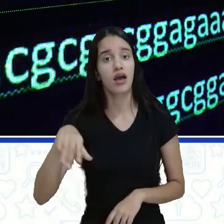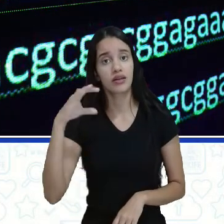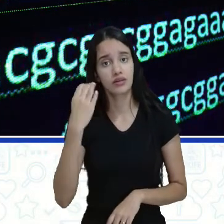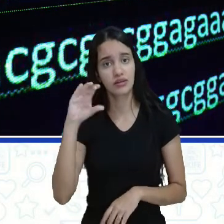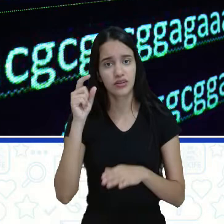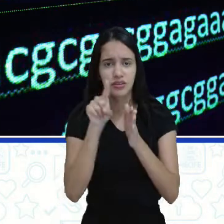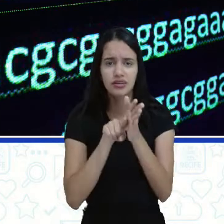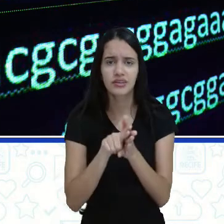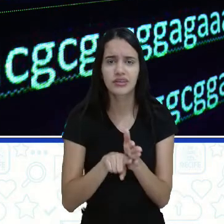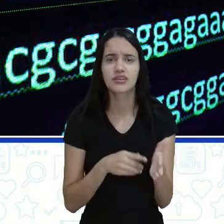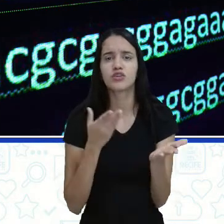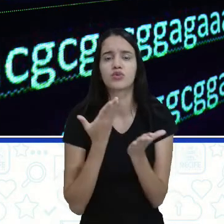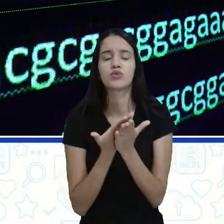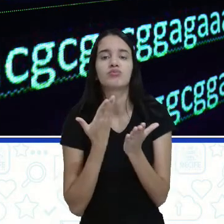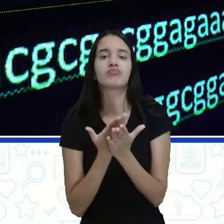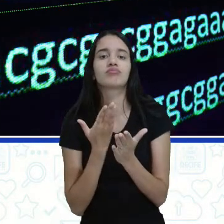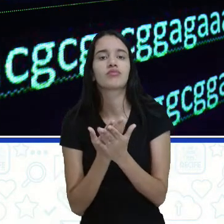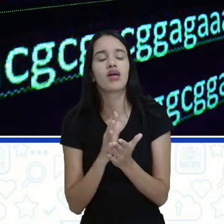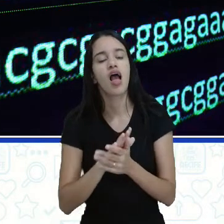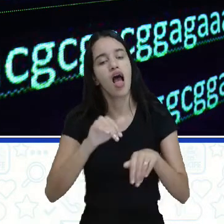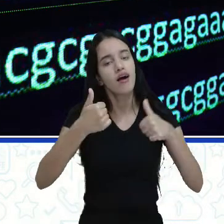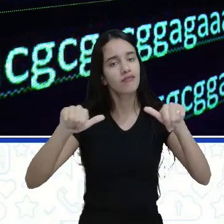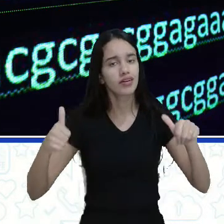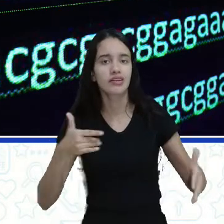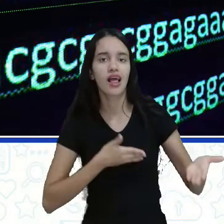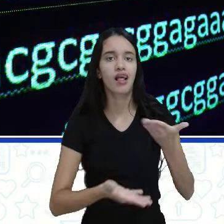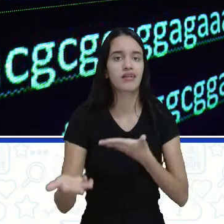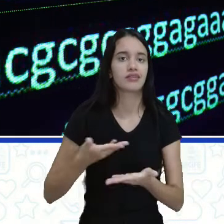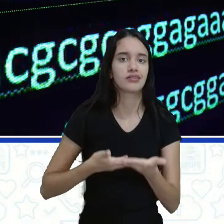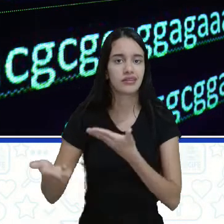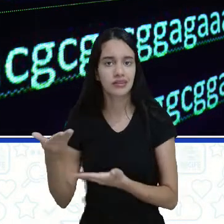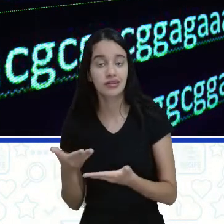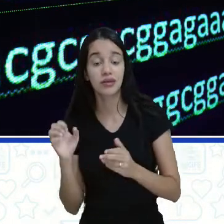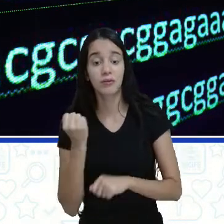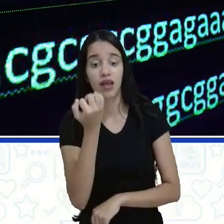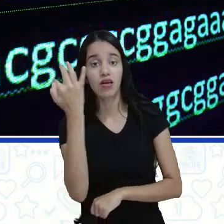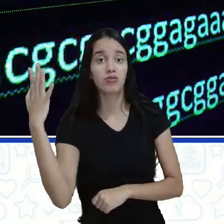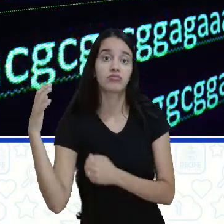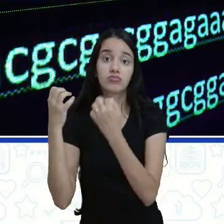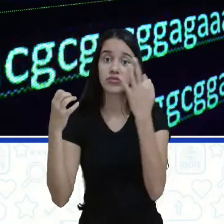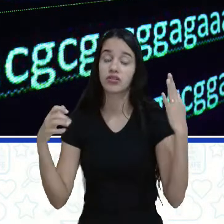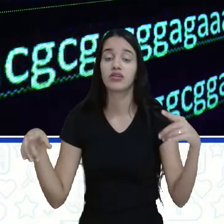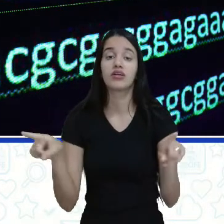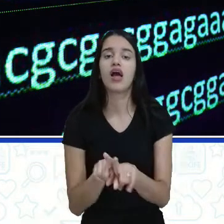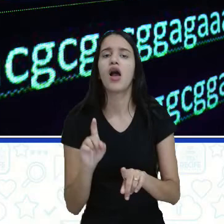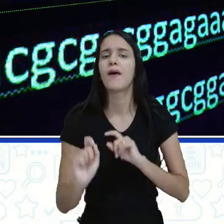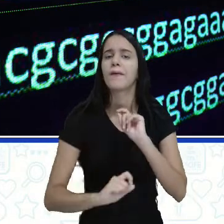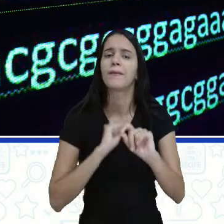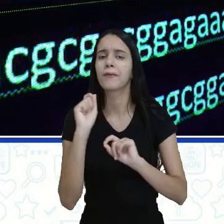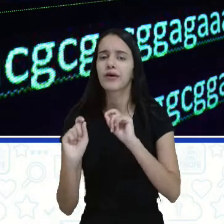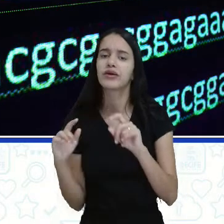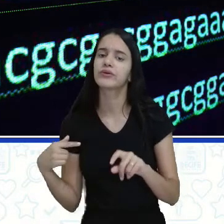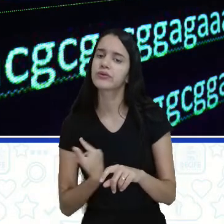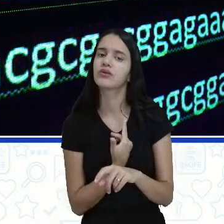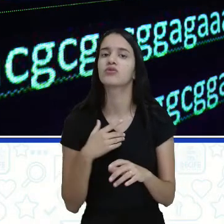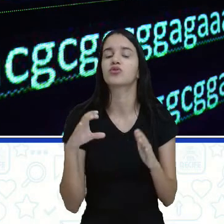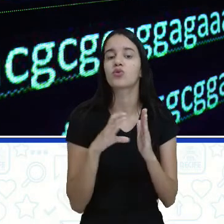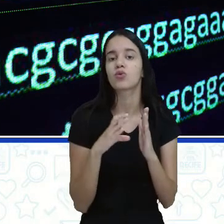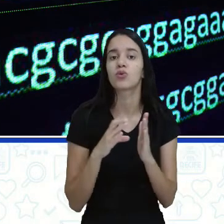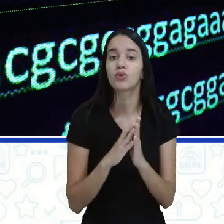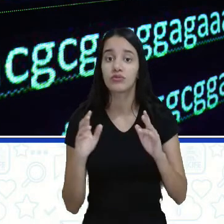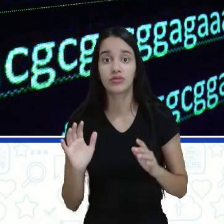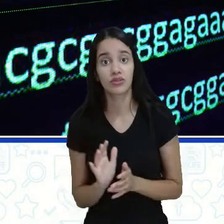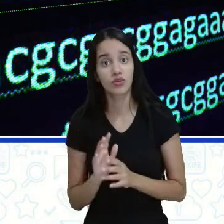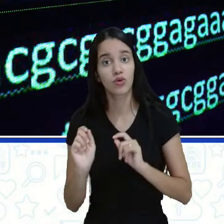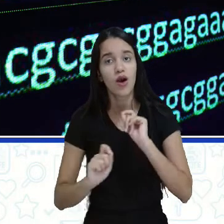os genomas, avaliando a interação entre os genes e o meio ambiente. O genoma é o quê, gente? É o nosso código genético. Olha